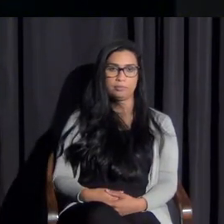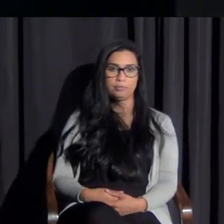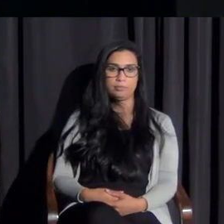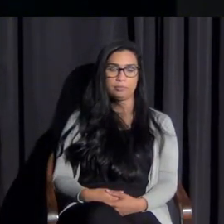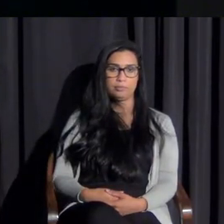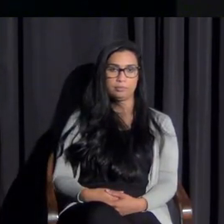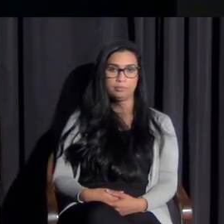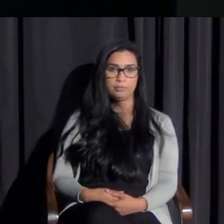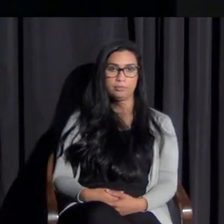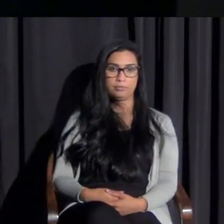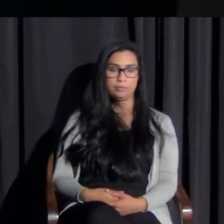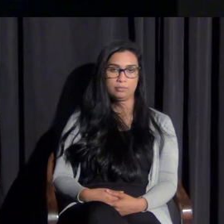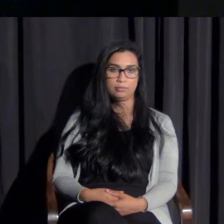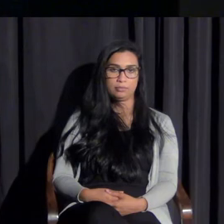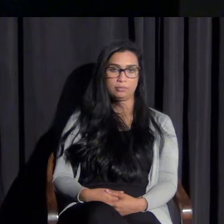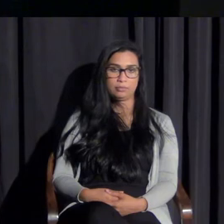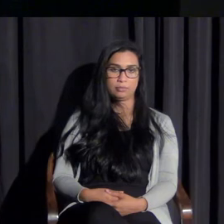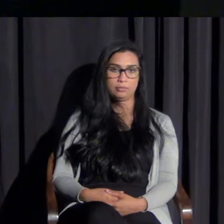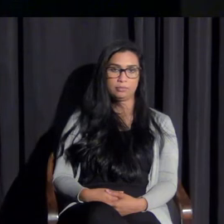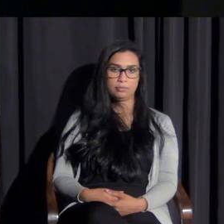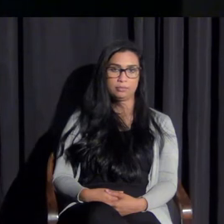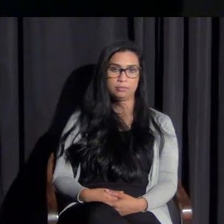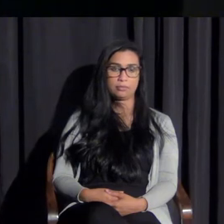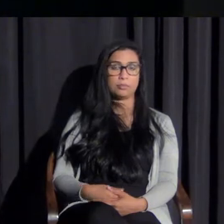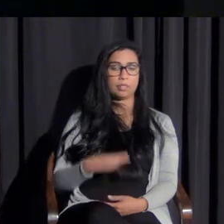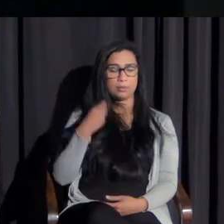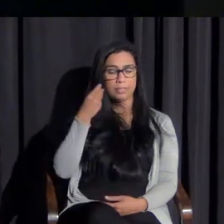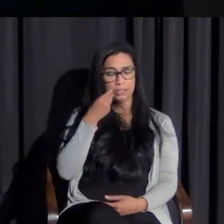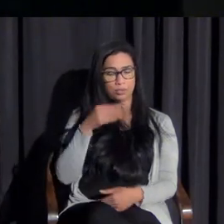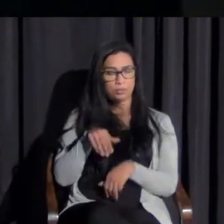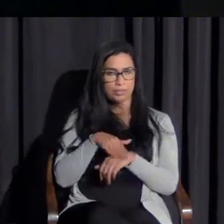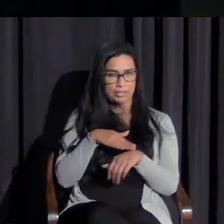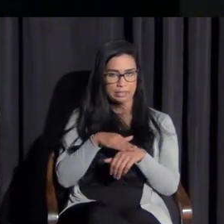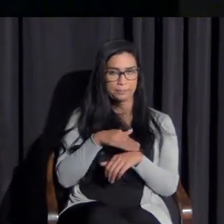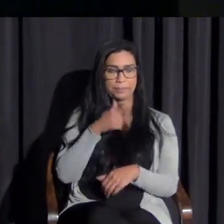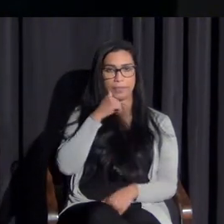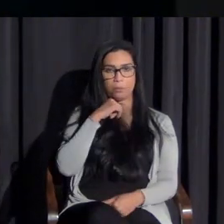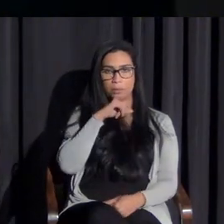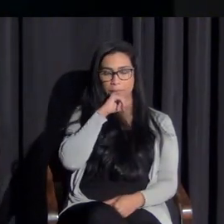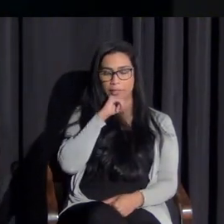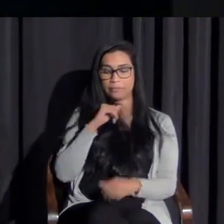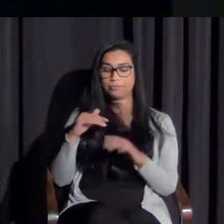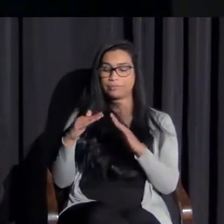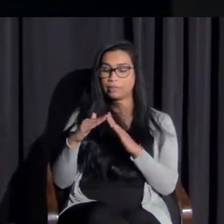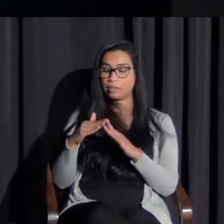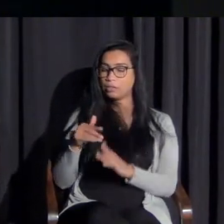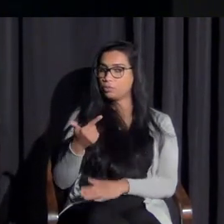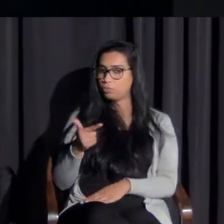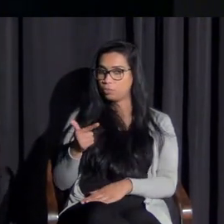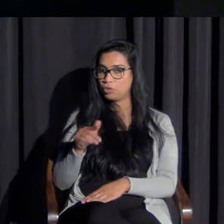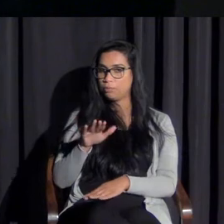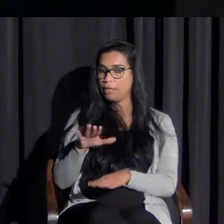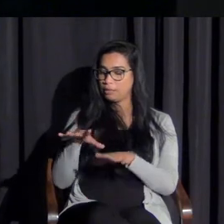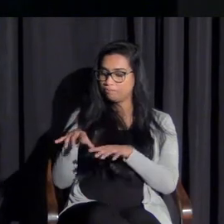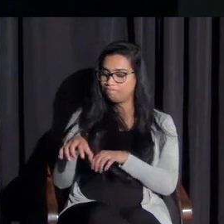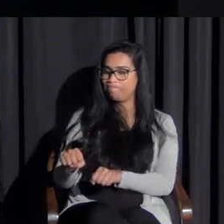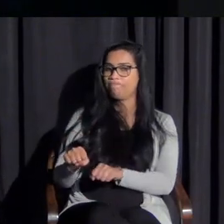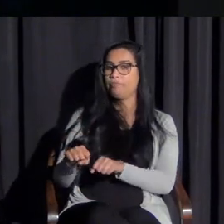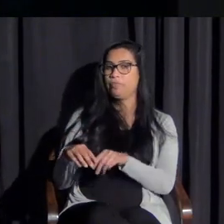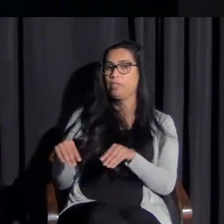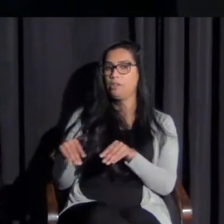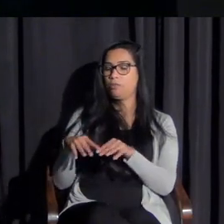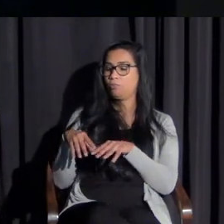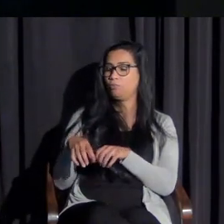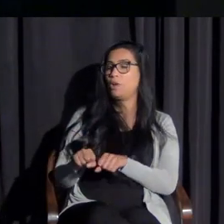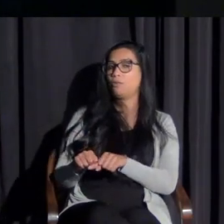de uma dessas ocupações, né? Que na entrevista, e foi uma entrevista longa, de,